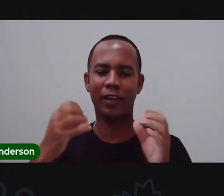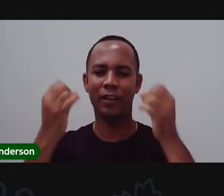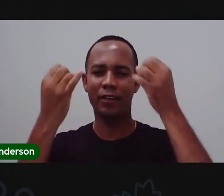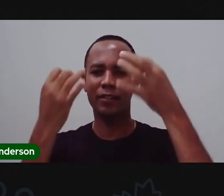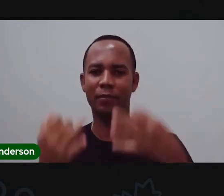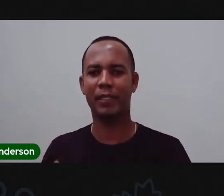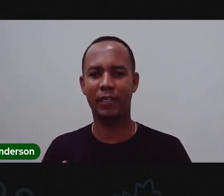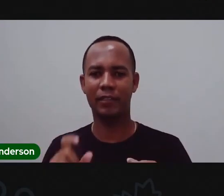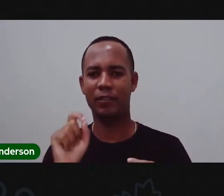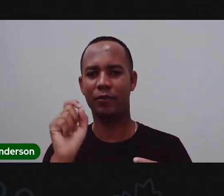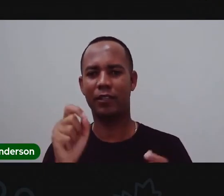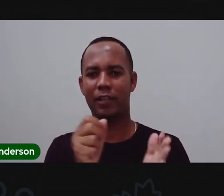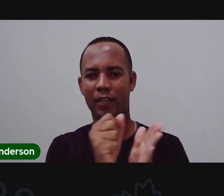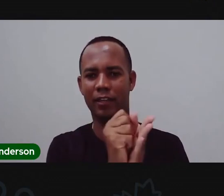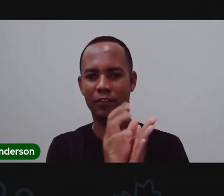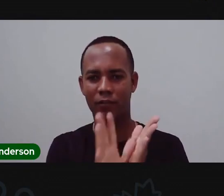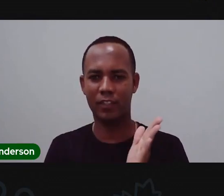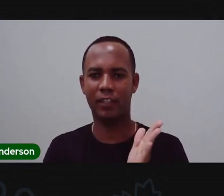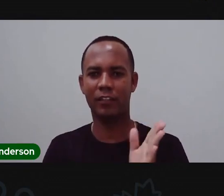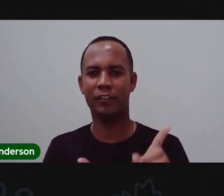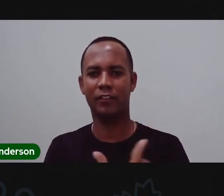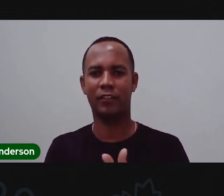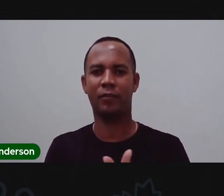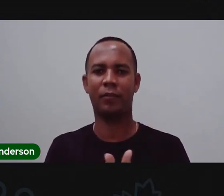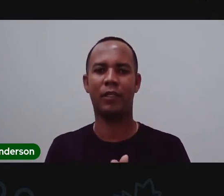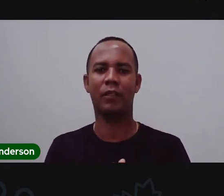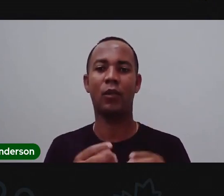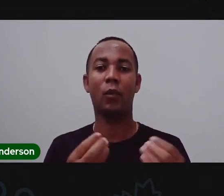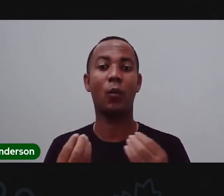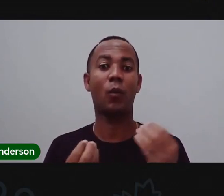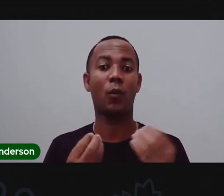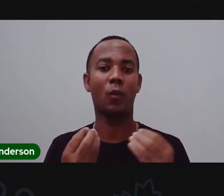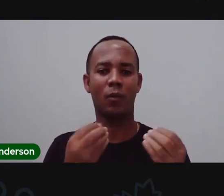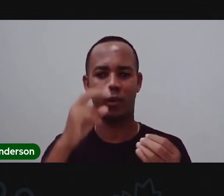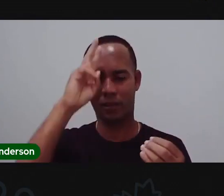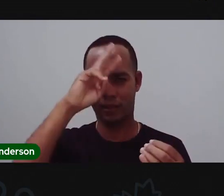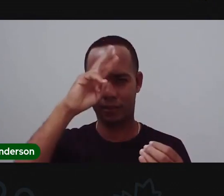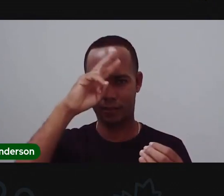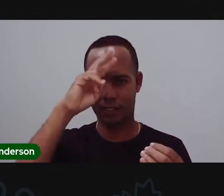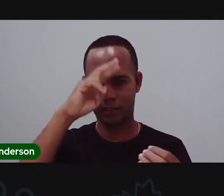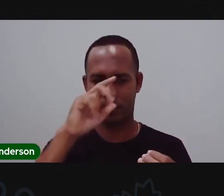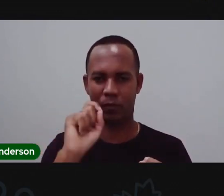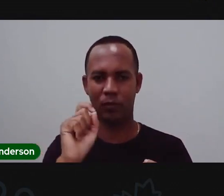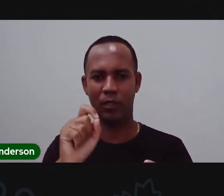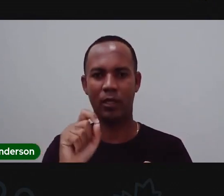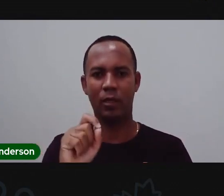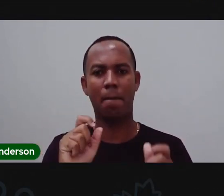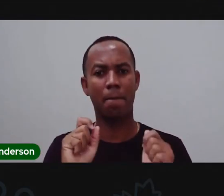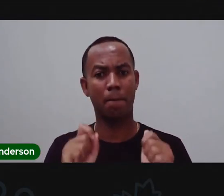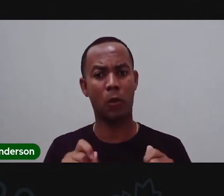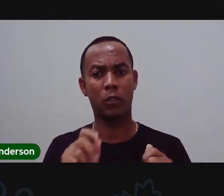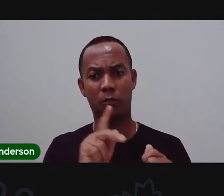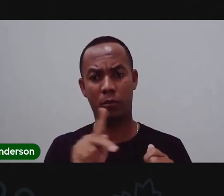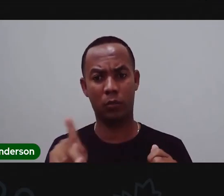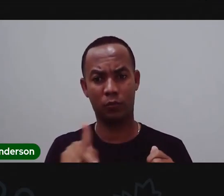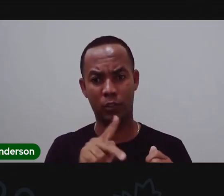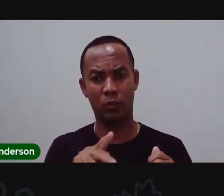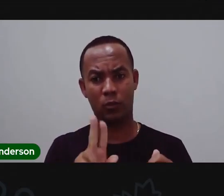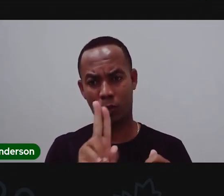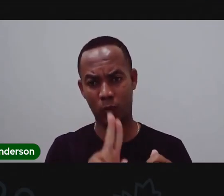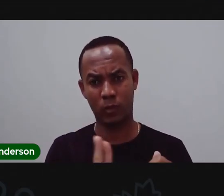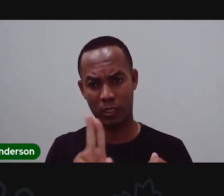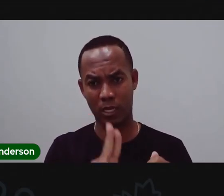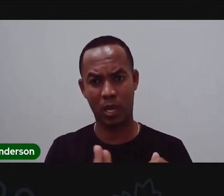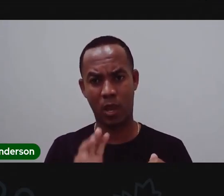relação à atividade. Mas lembrando que essa atividade pode ser utilizada ou não pelo seu professor, tá?